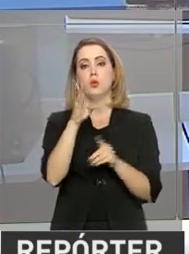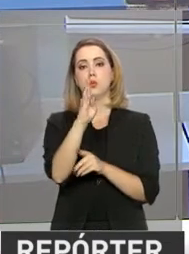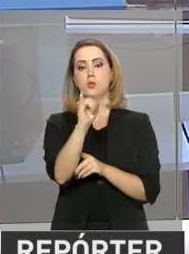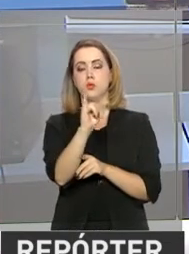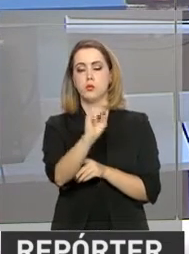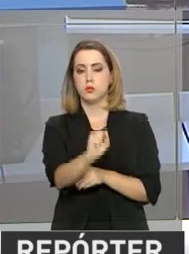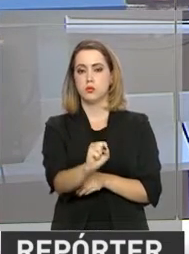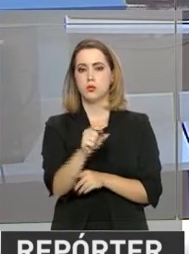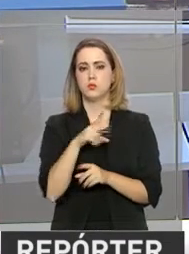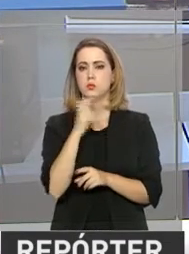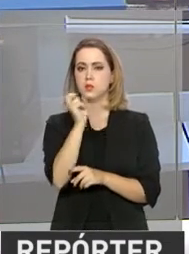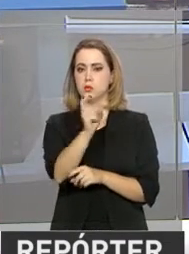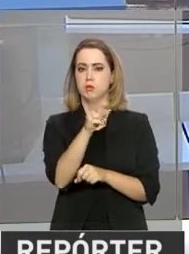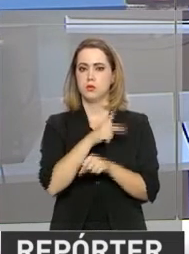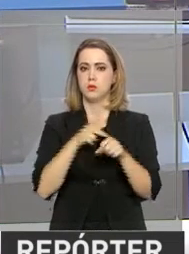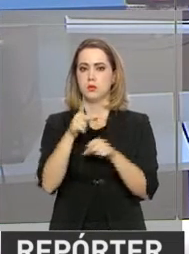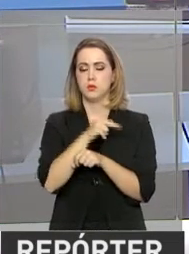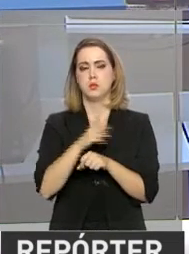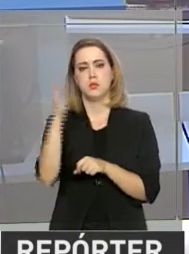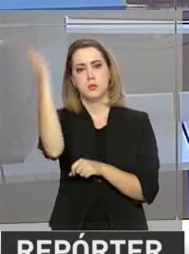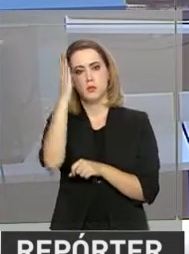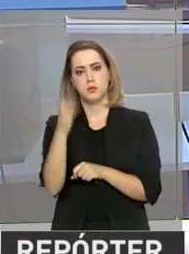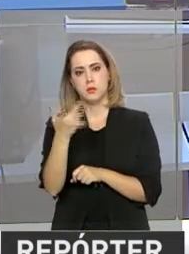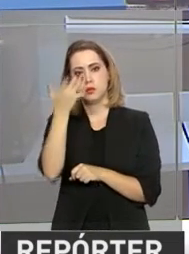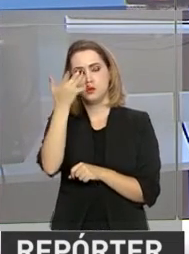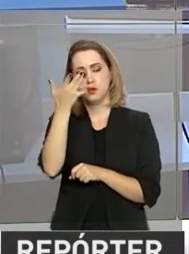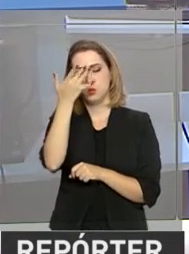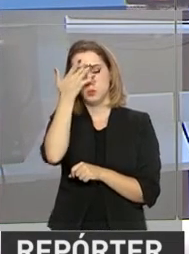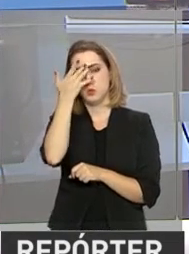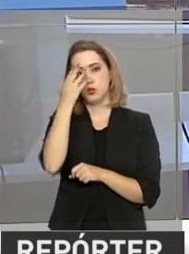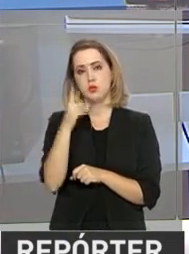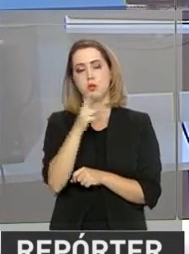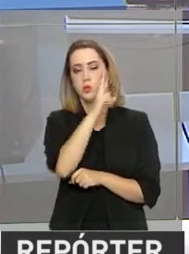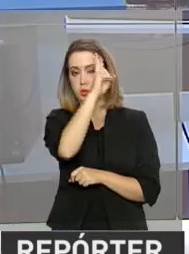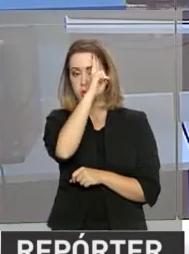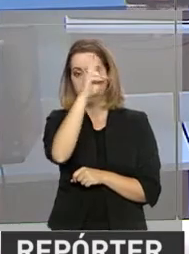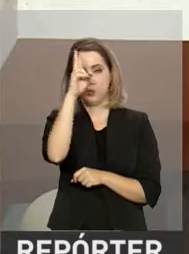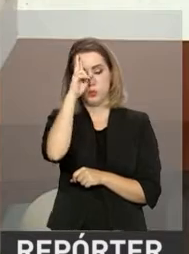e África do Sul. A repórter Paula Deorte está lá e tem as informações.